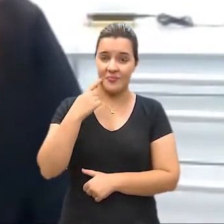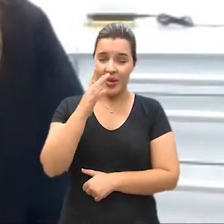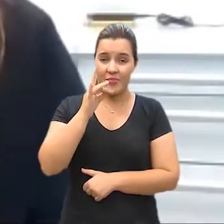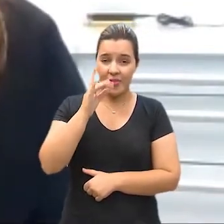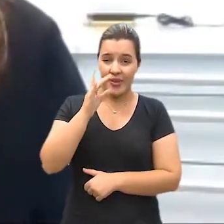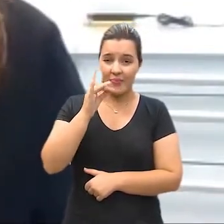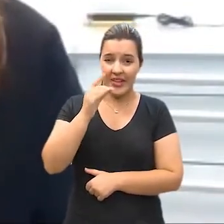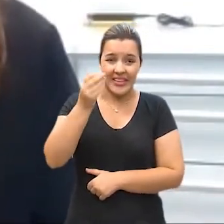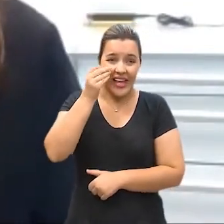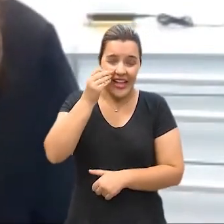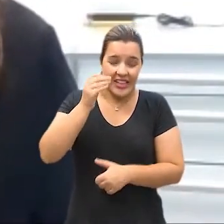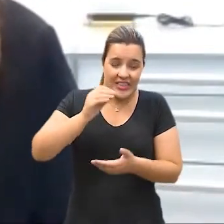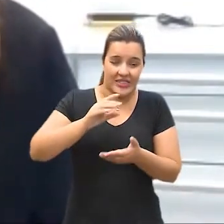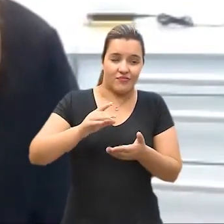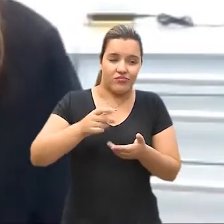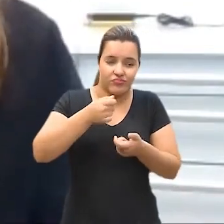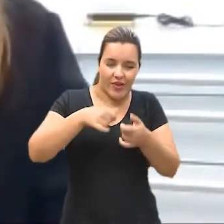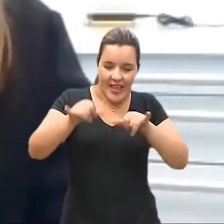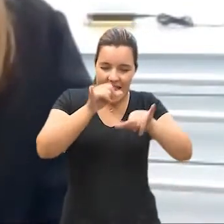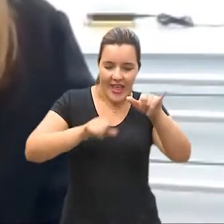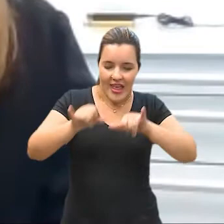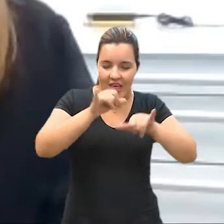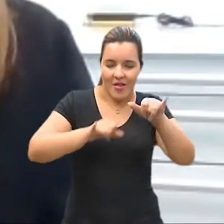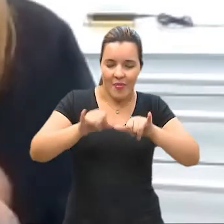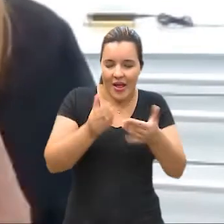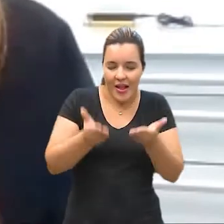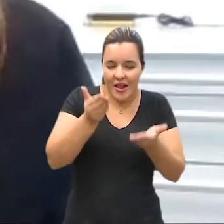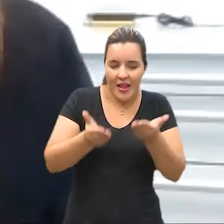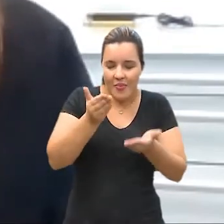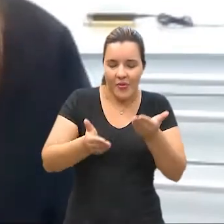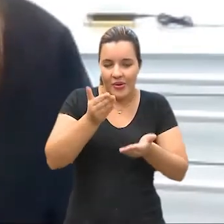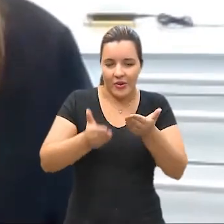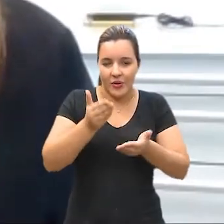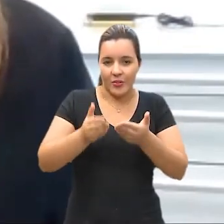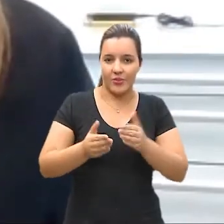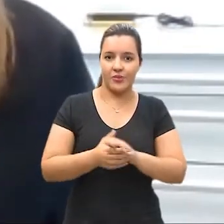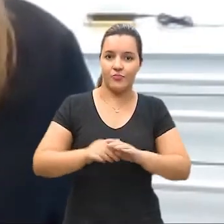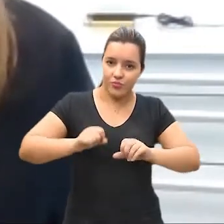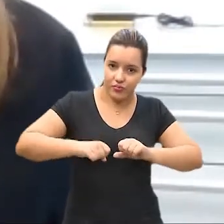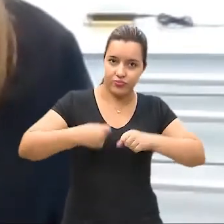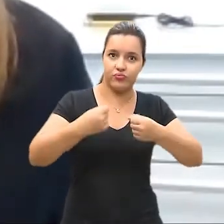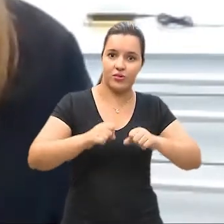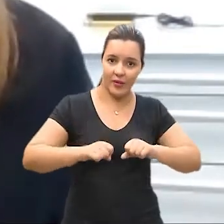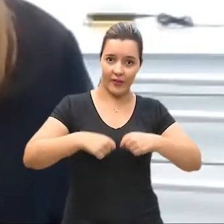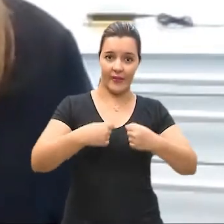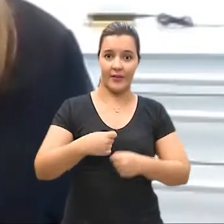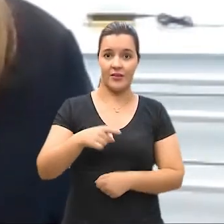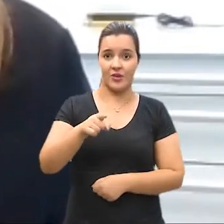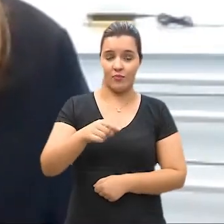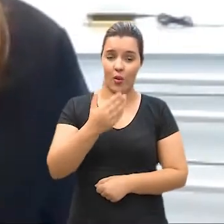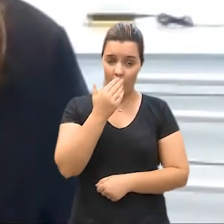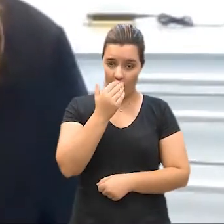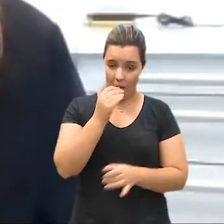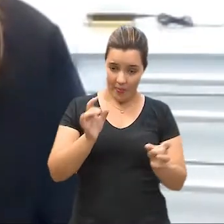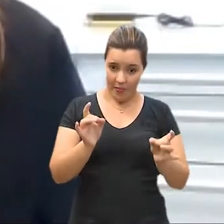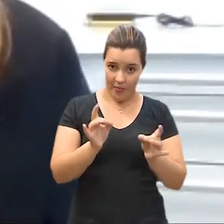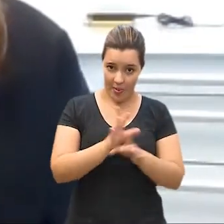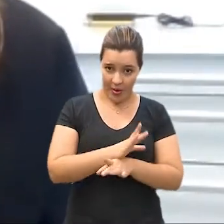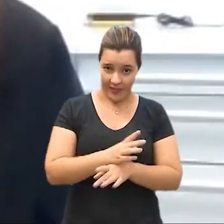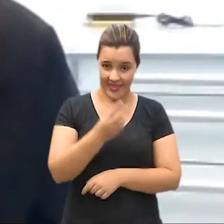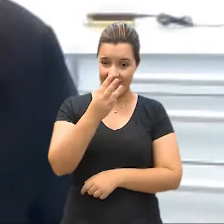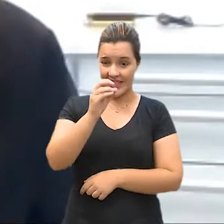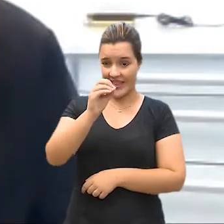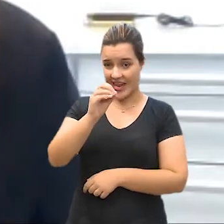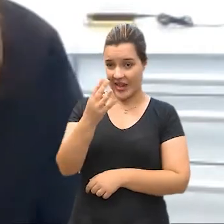né? Neutralizando esse ácido. Tanto que quando a gente come, é importante esperar de 30 a 40 minutos para fazer